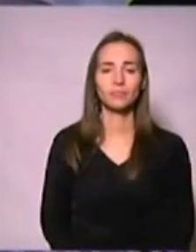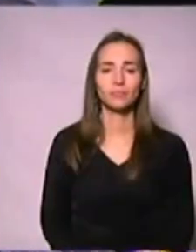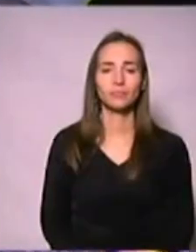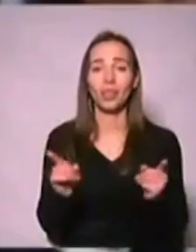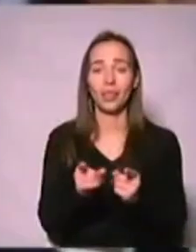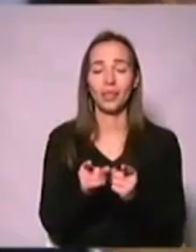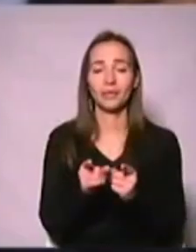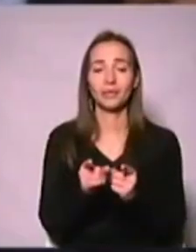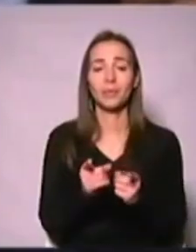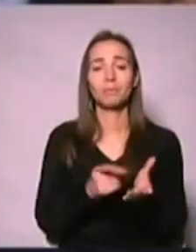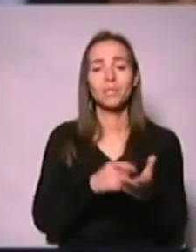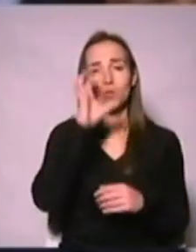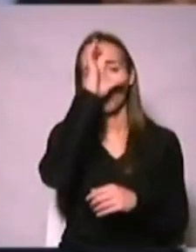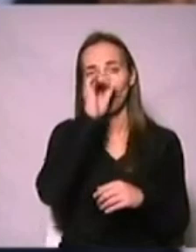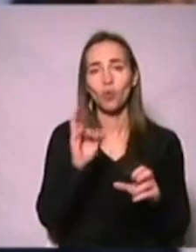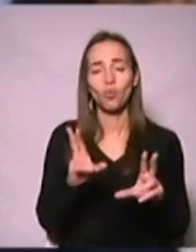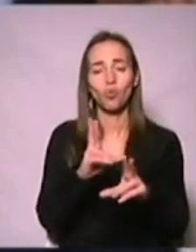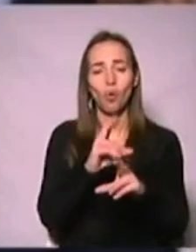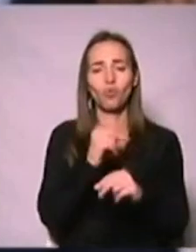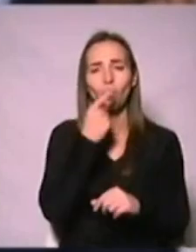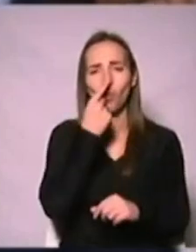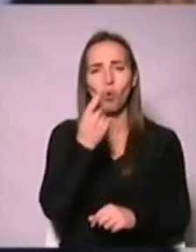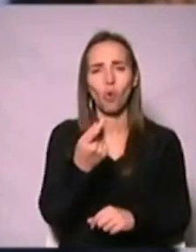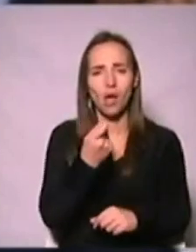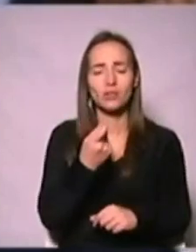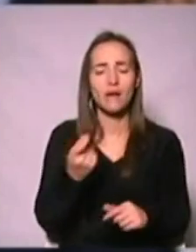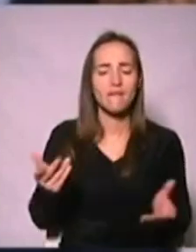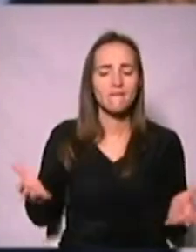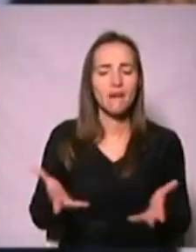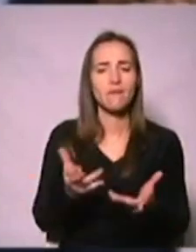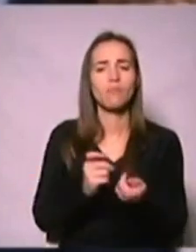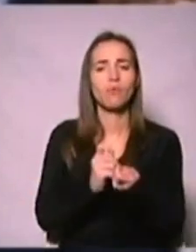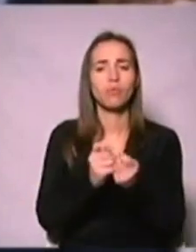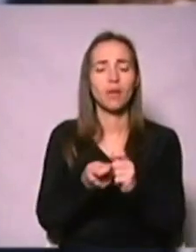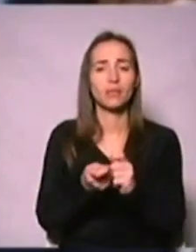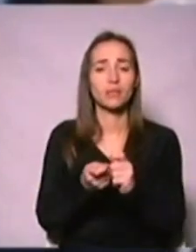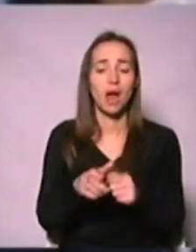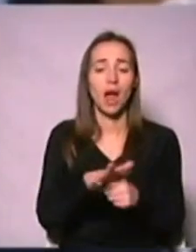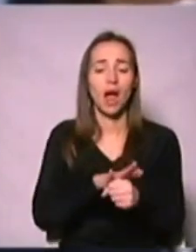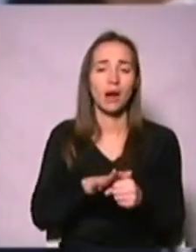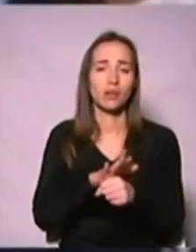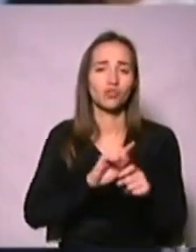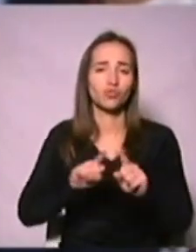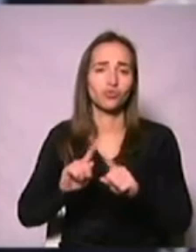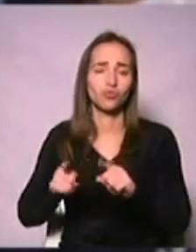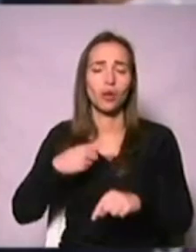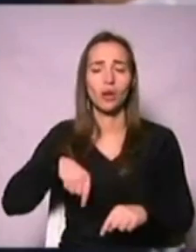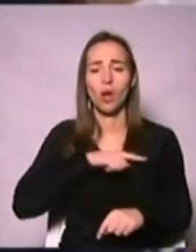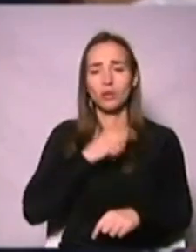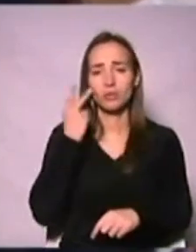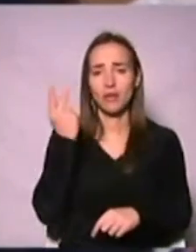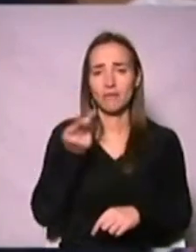o exame seu novo governo com coragem para levar a cabo as reformas que nos diversos setores da nossa vida coletiva se